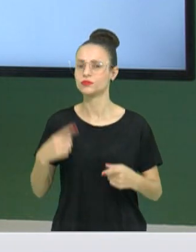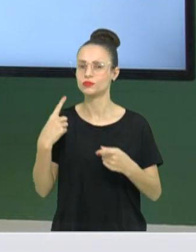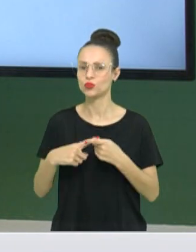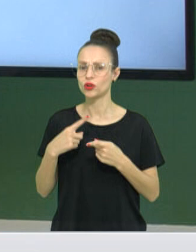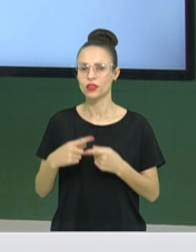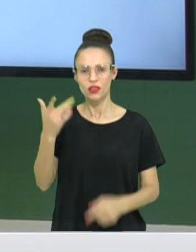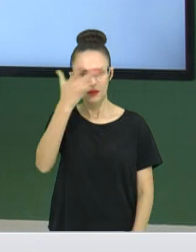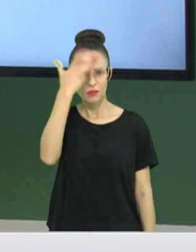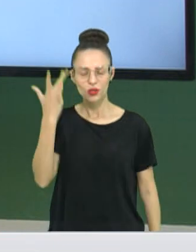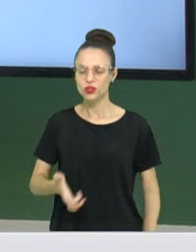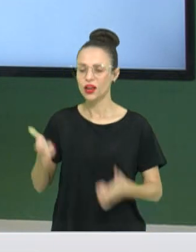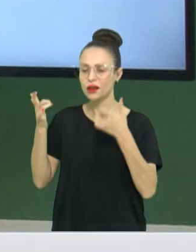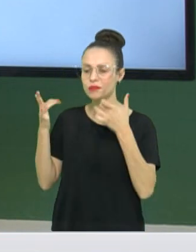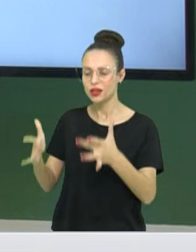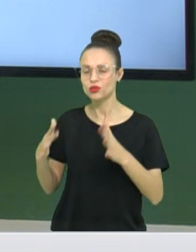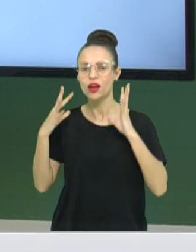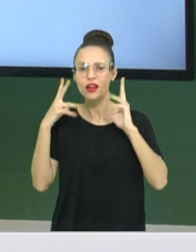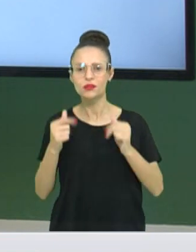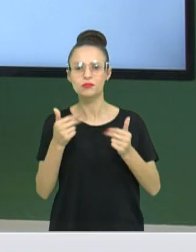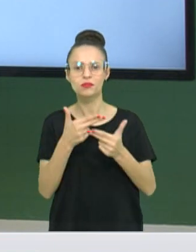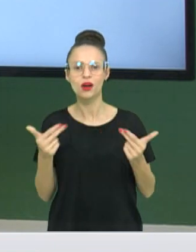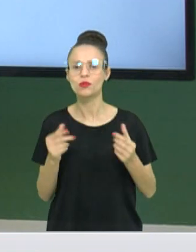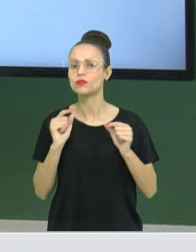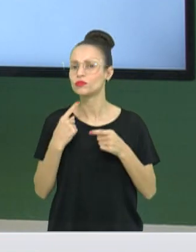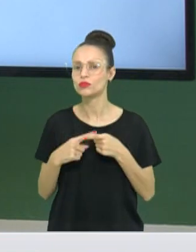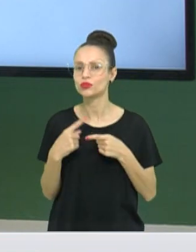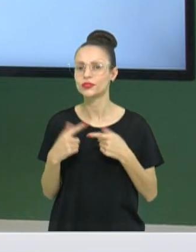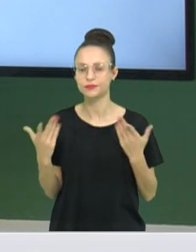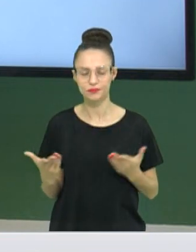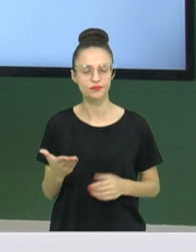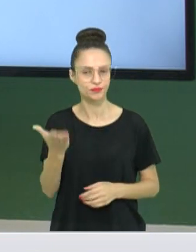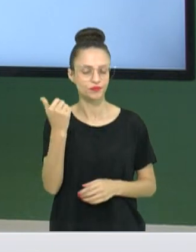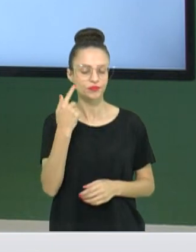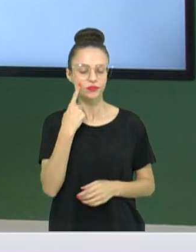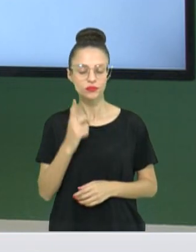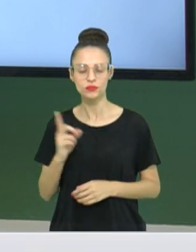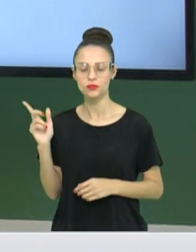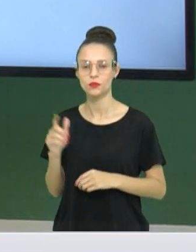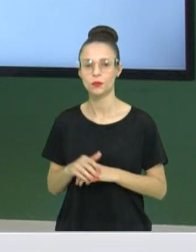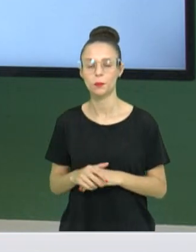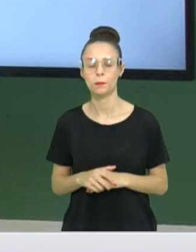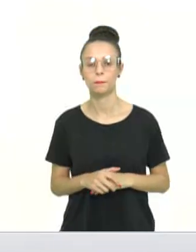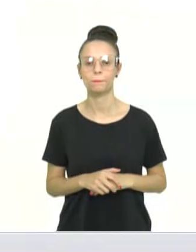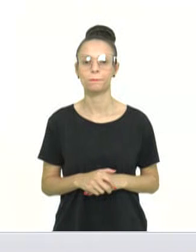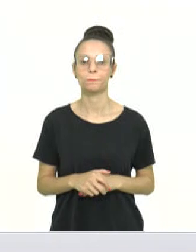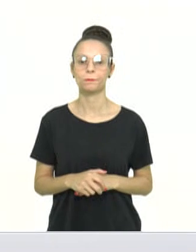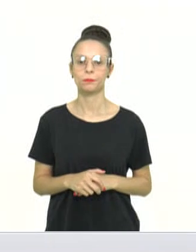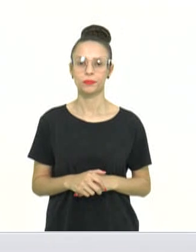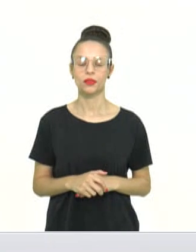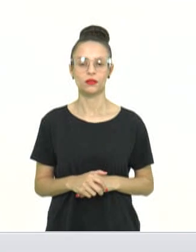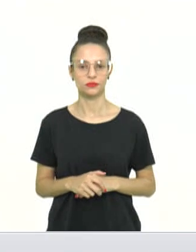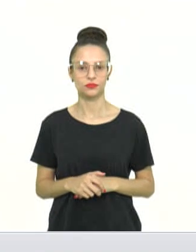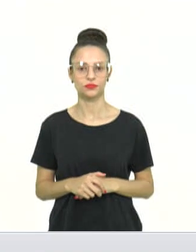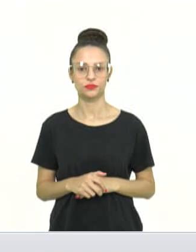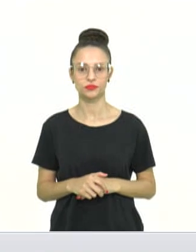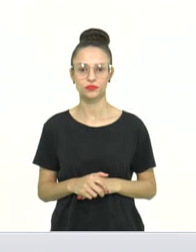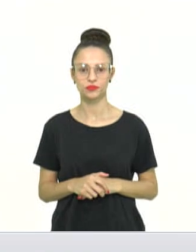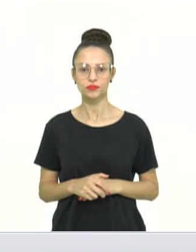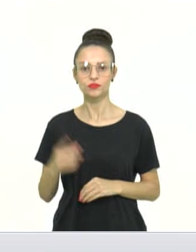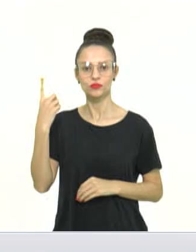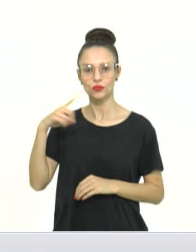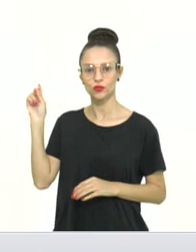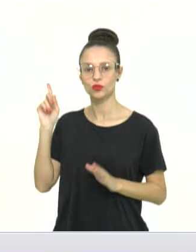uma pessoa a abandonar um animalzinho, professora? Vamos dar uma olhada nisso? Segundo o último